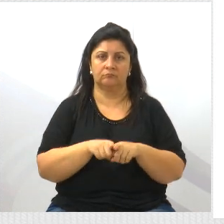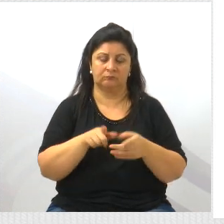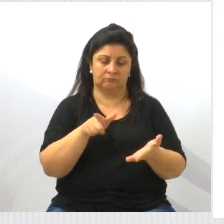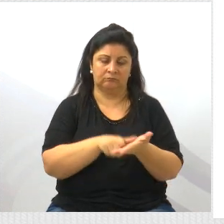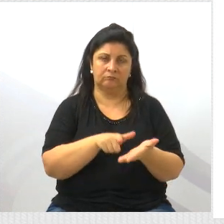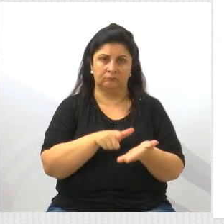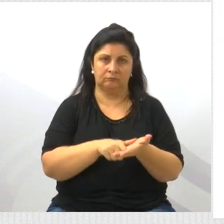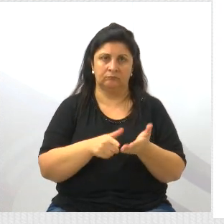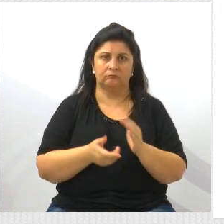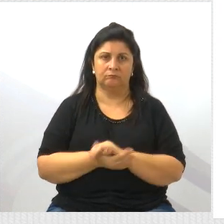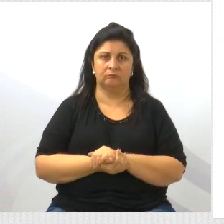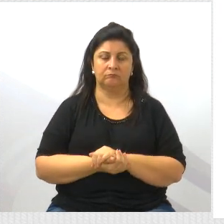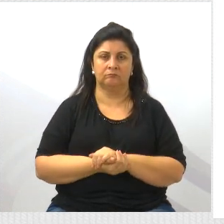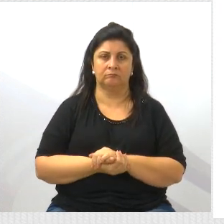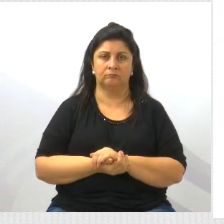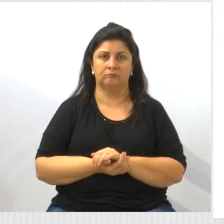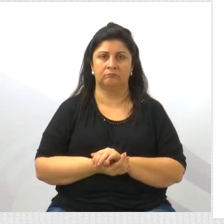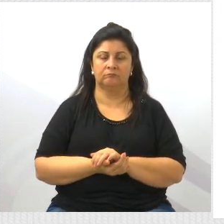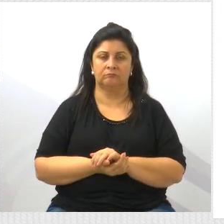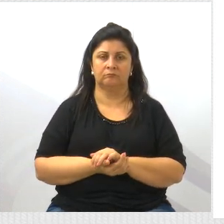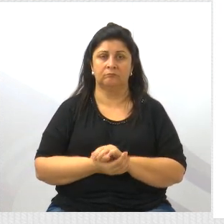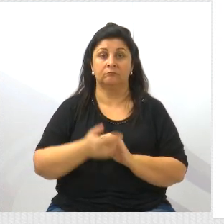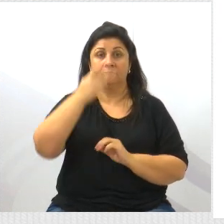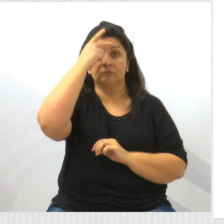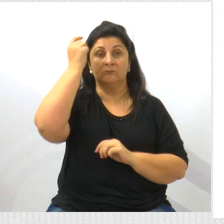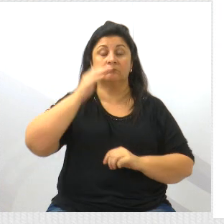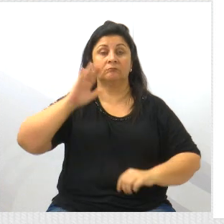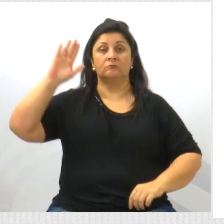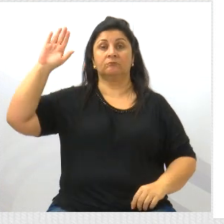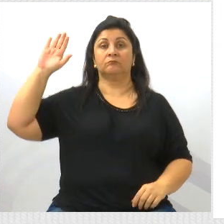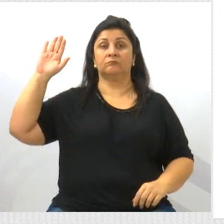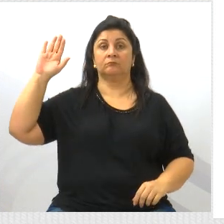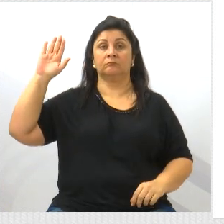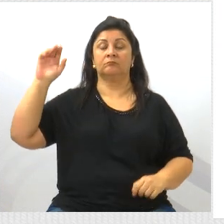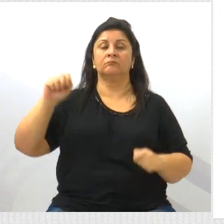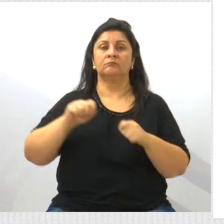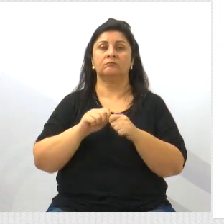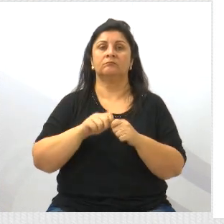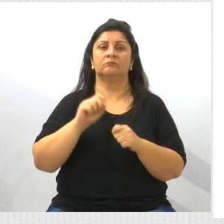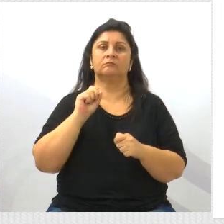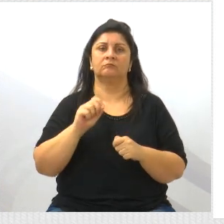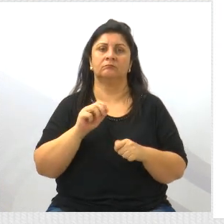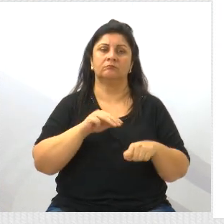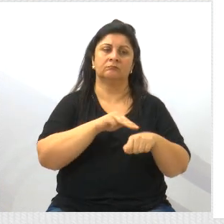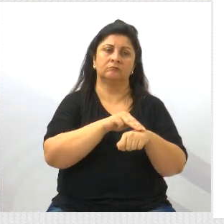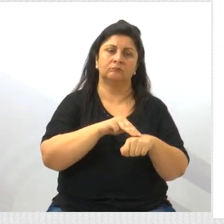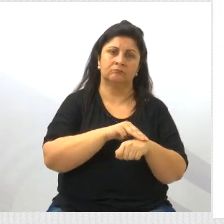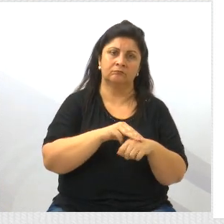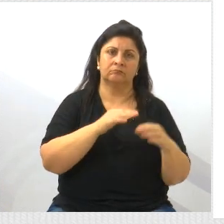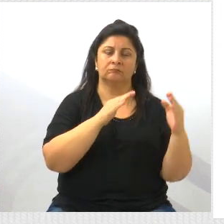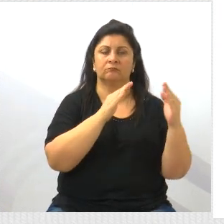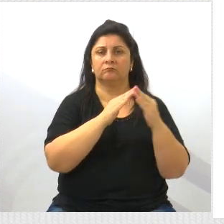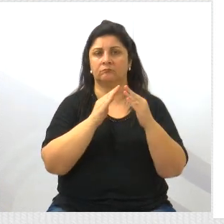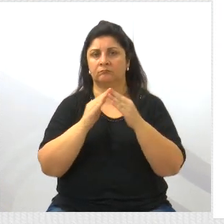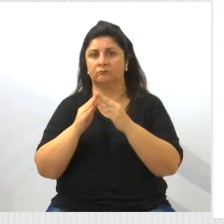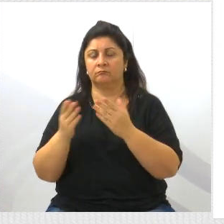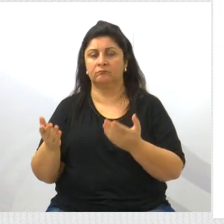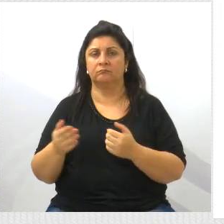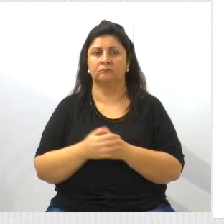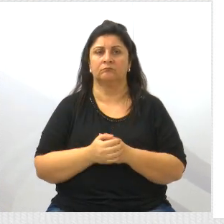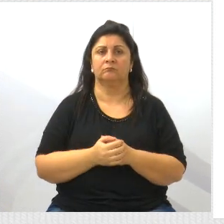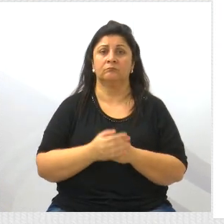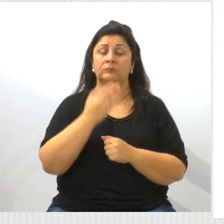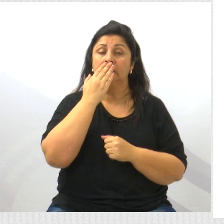e aí as pessoas que se candidatarem, o que elas têm que fazer como candidato? Conversar com seus vizinhos, pedir